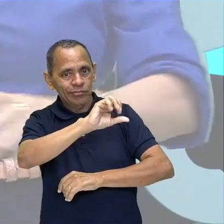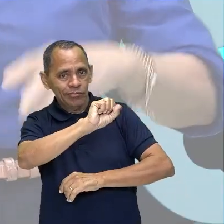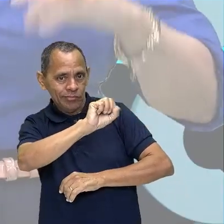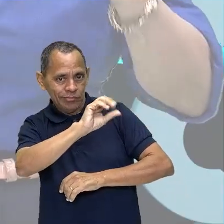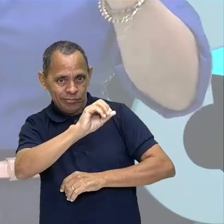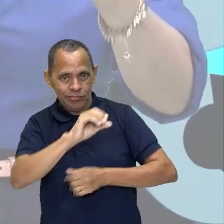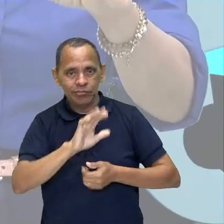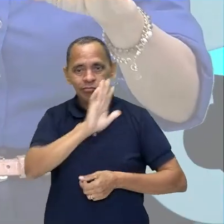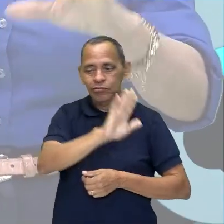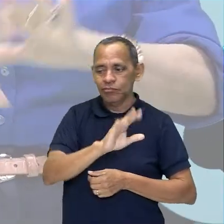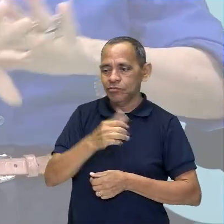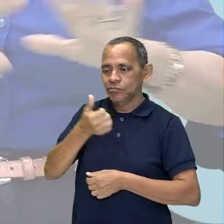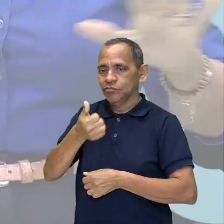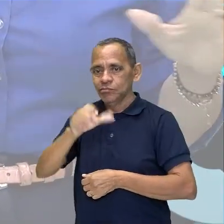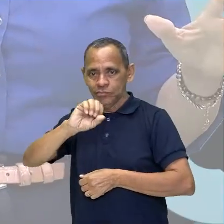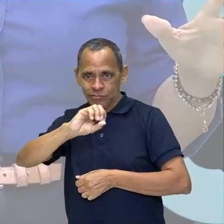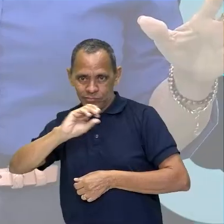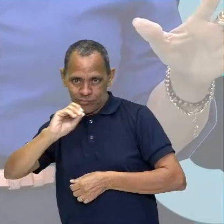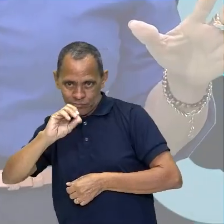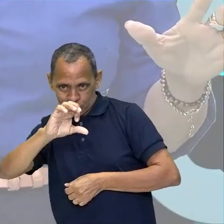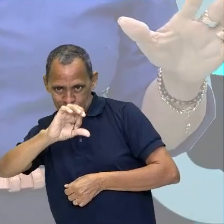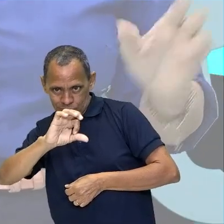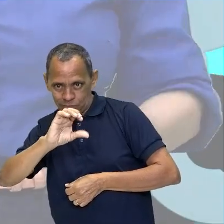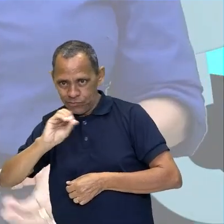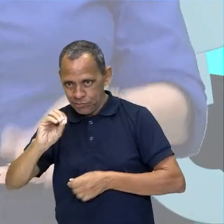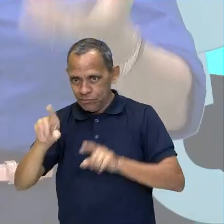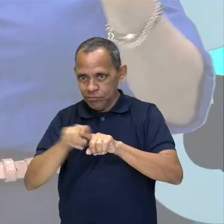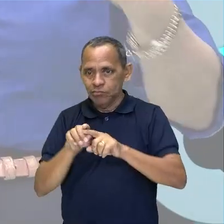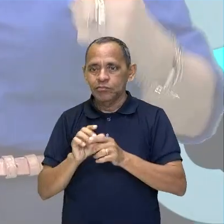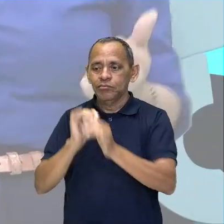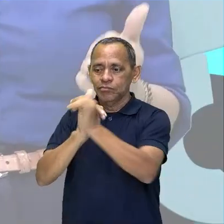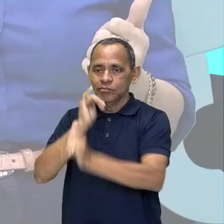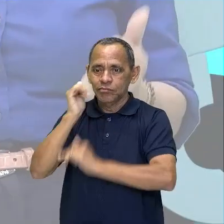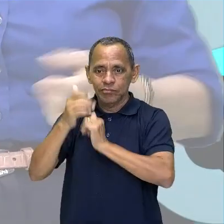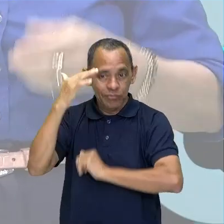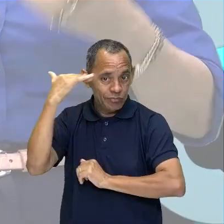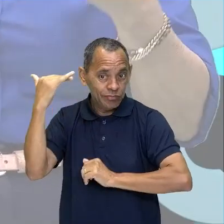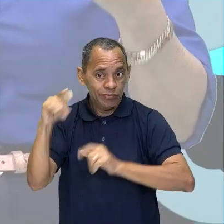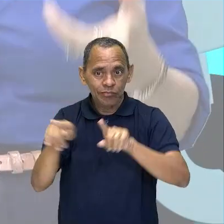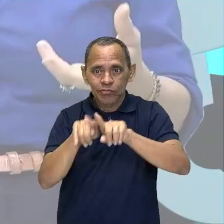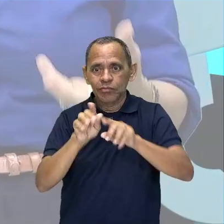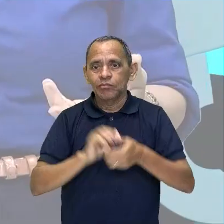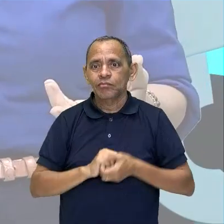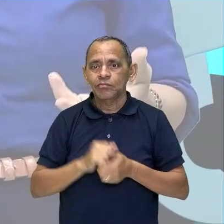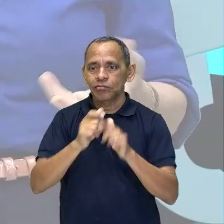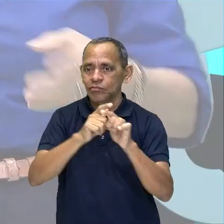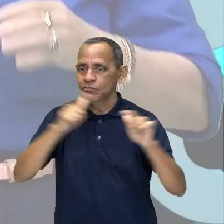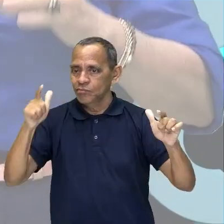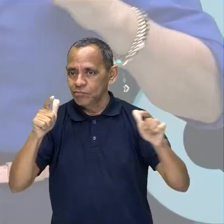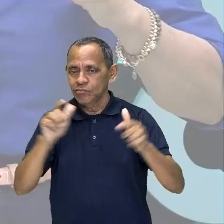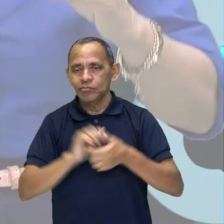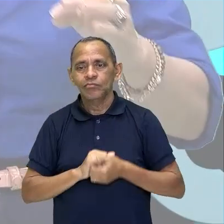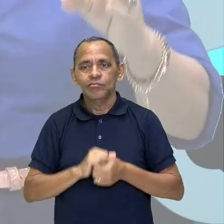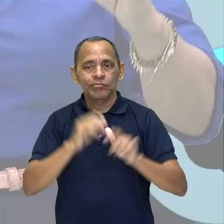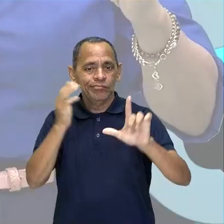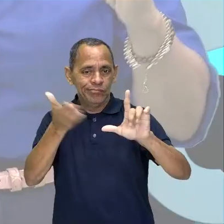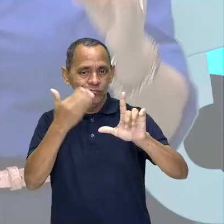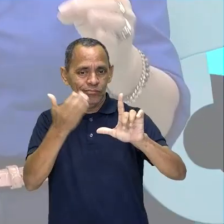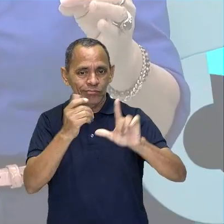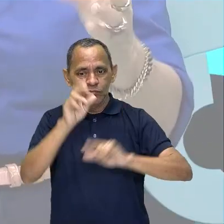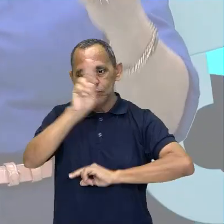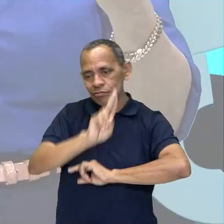90, a internet se popularizou. E a hipermídia começou a ser utilizada em